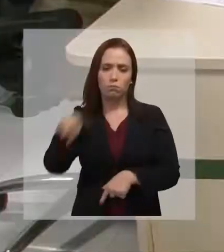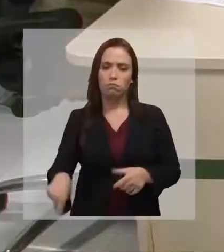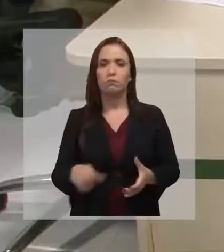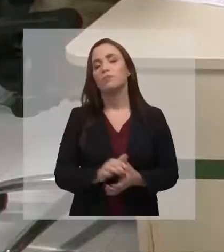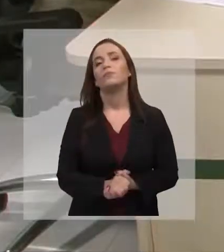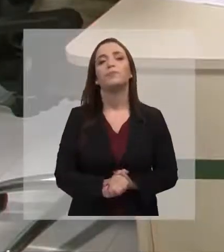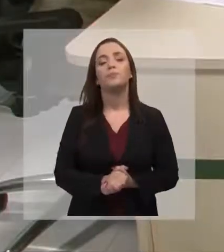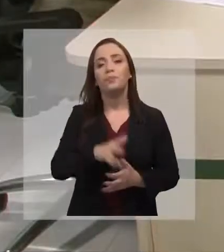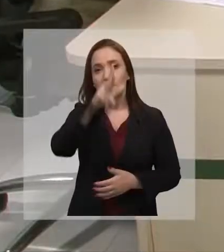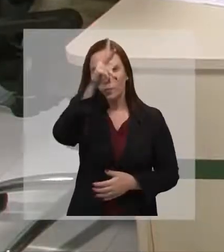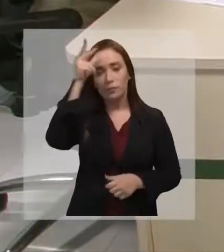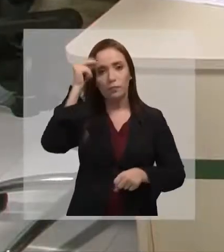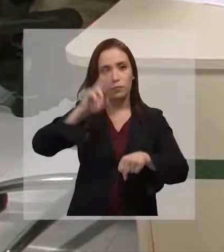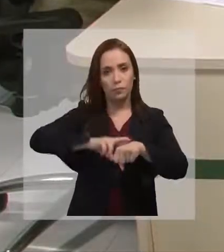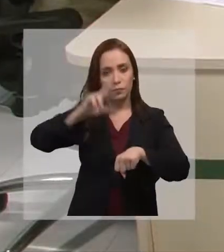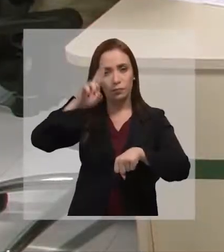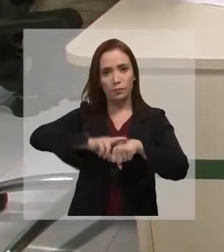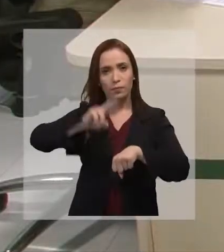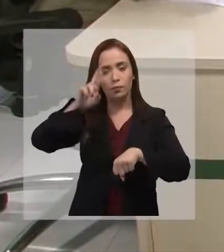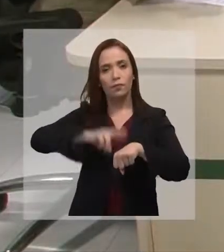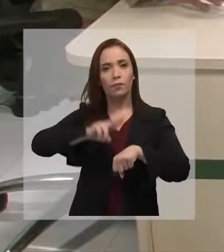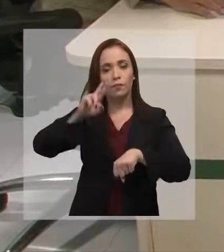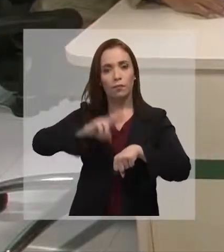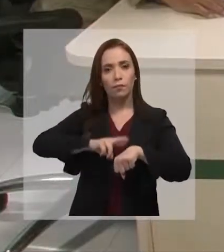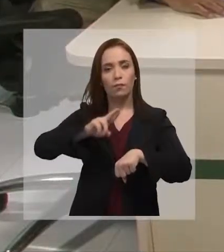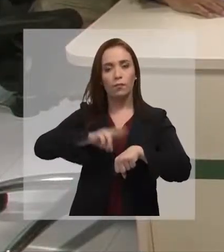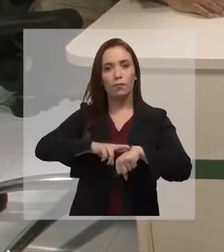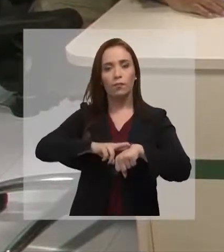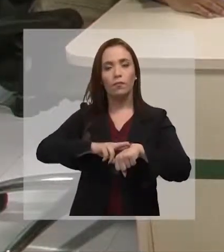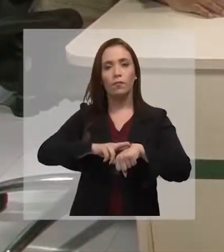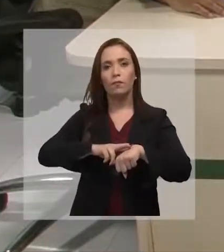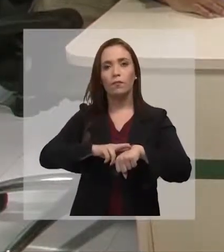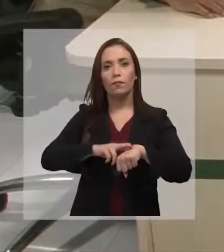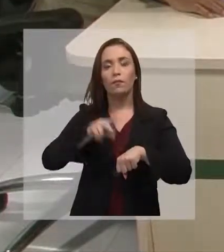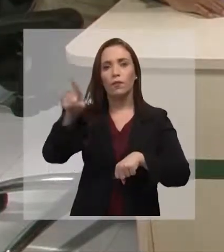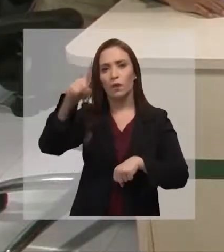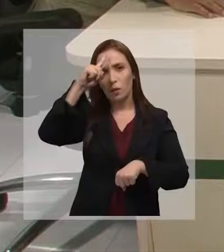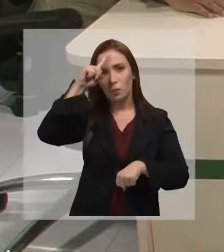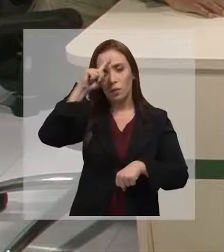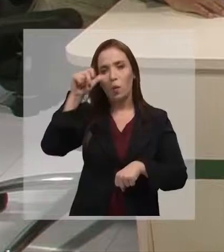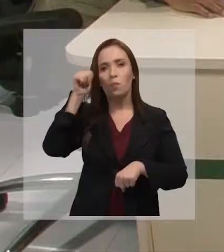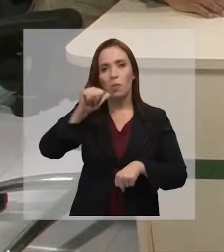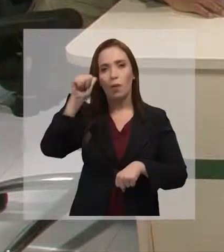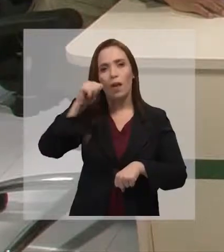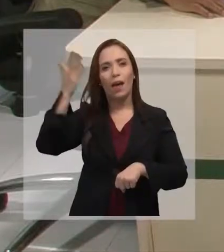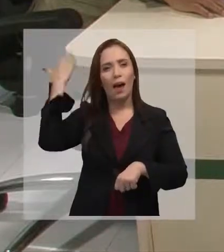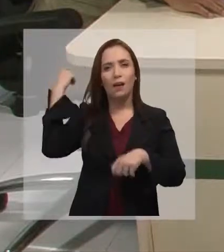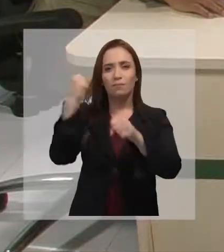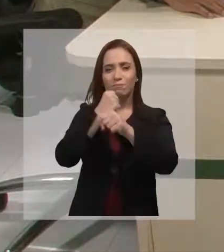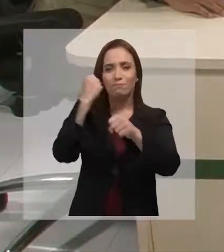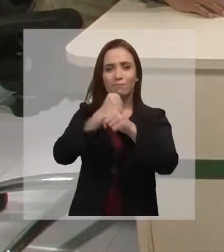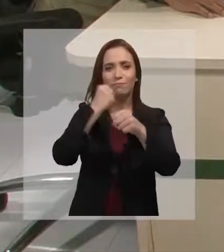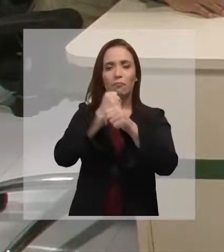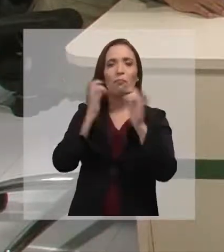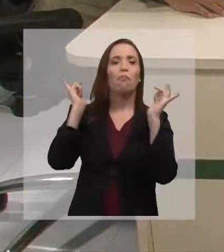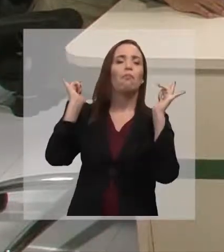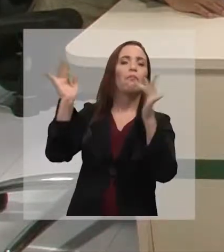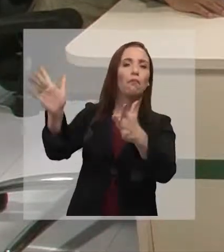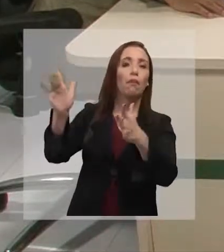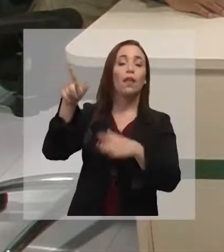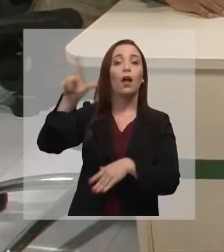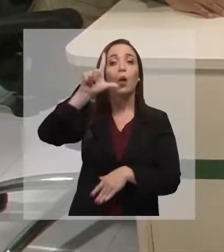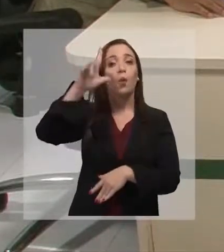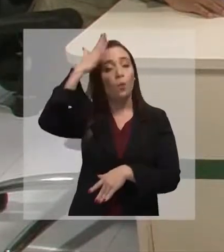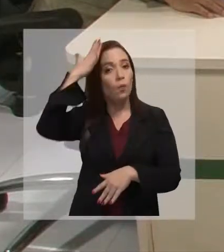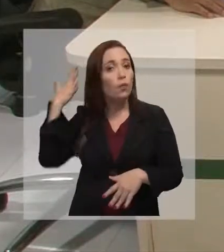prefeito Roberto Cláudio recebeu, na minha avaliação, um elefante branco, que era o Hospital da Mulher. A ideia original no